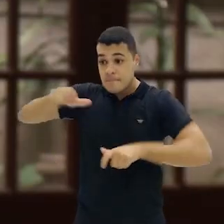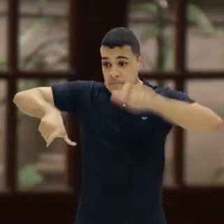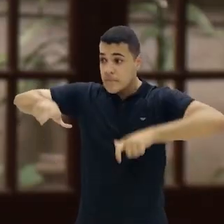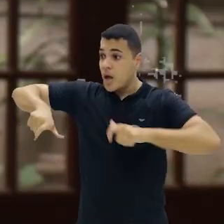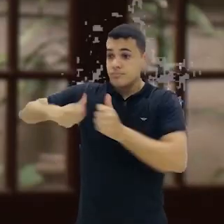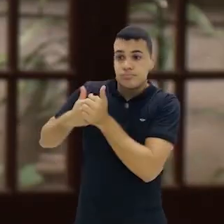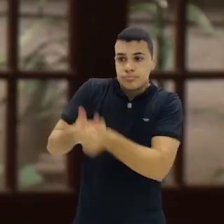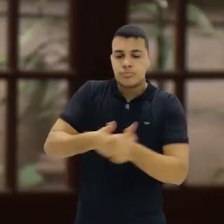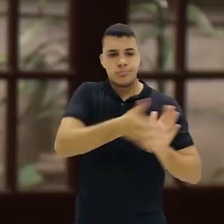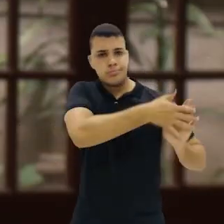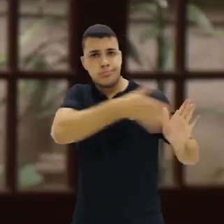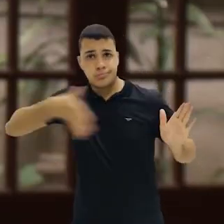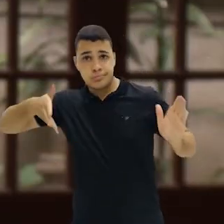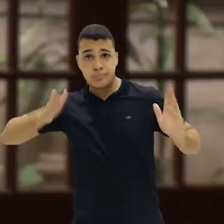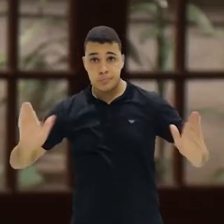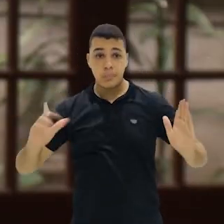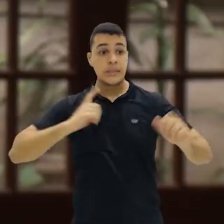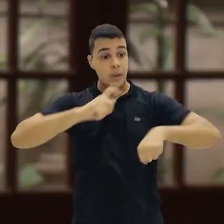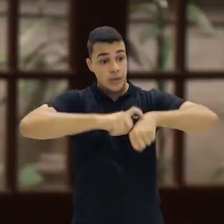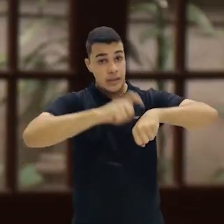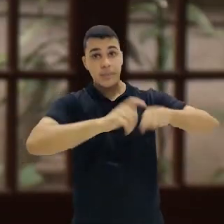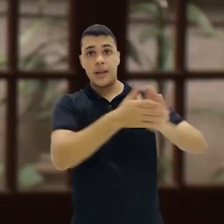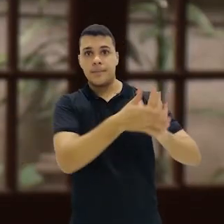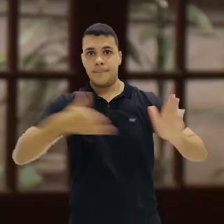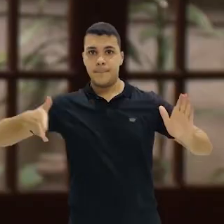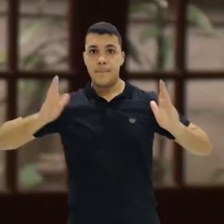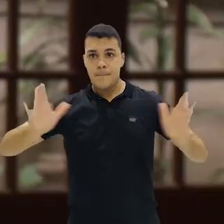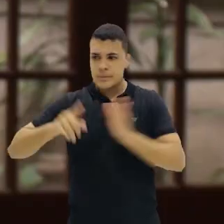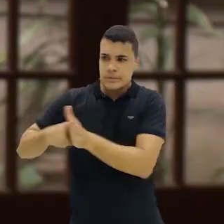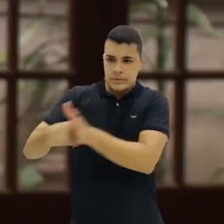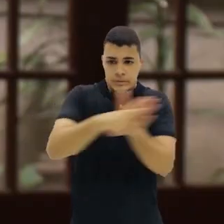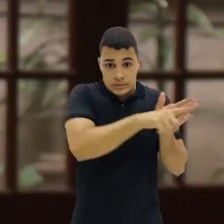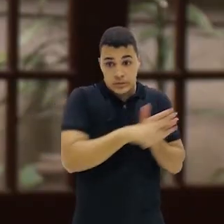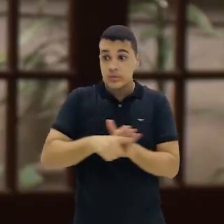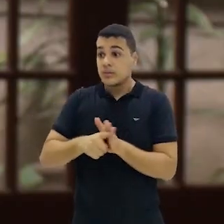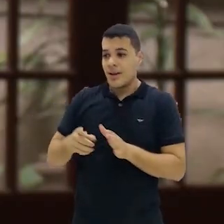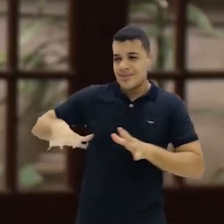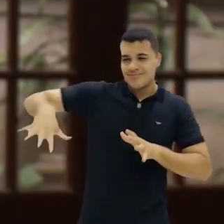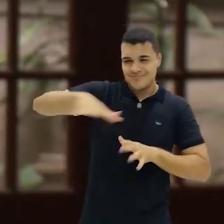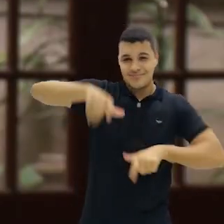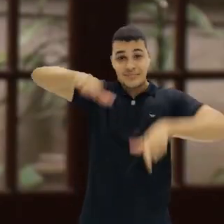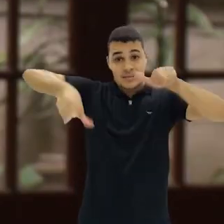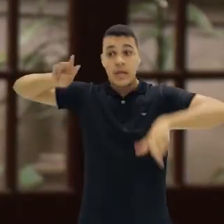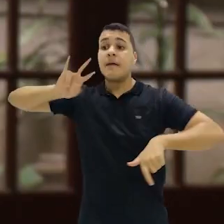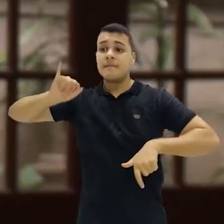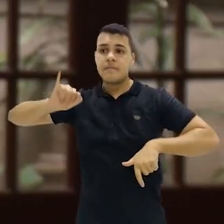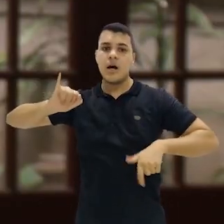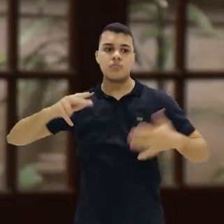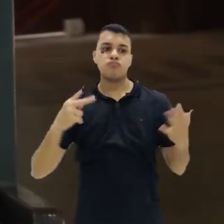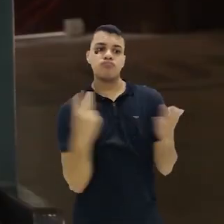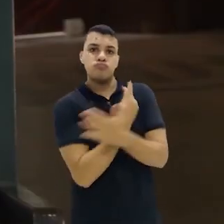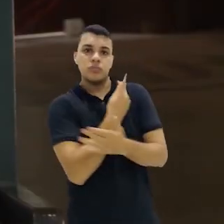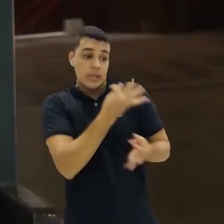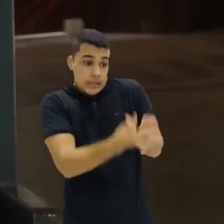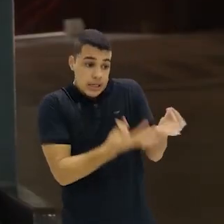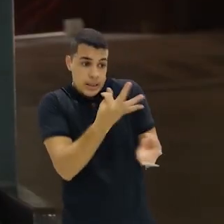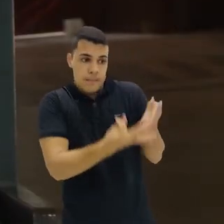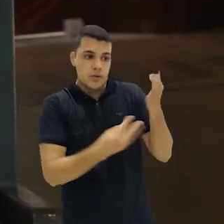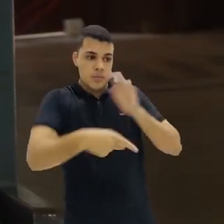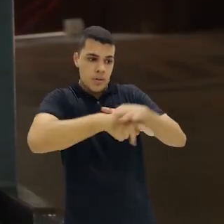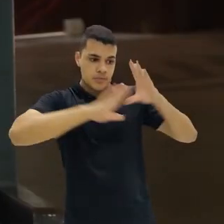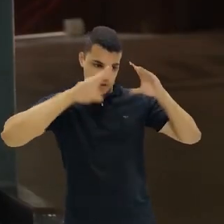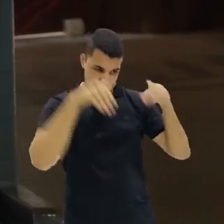são expostos a situações distintas, tá? Esses indivíduos são acompanhados e os grupos